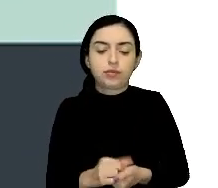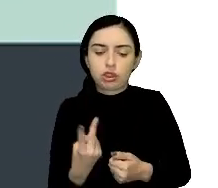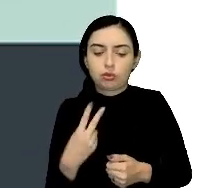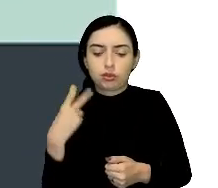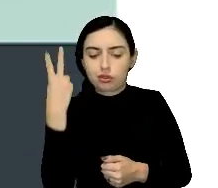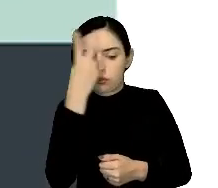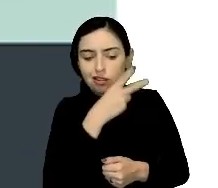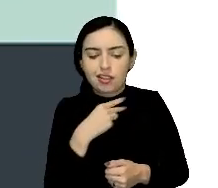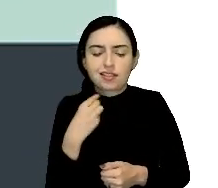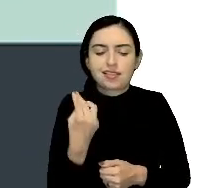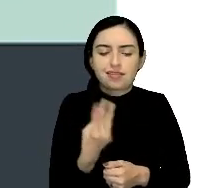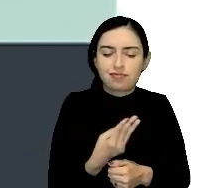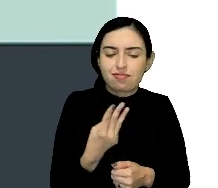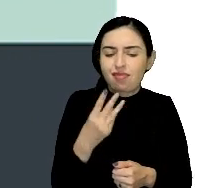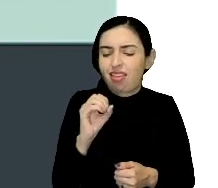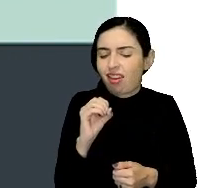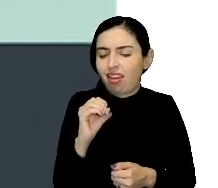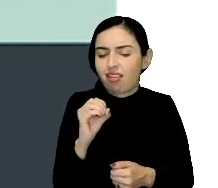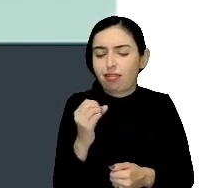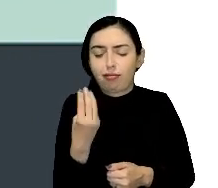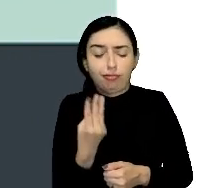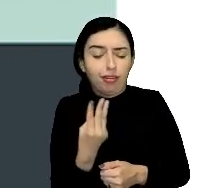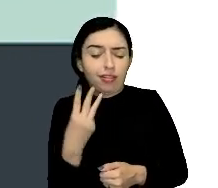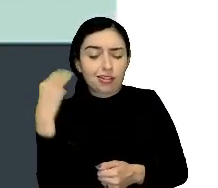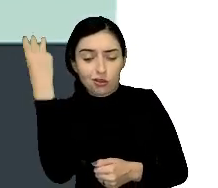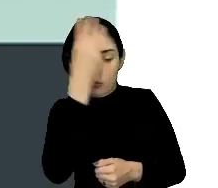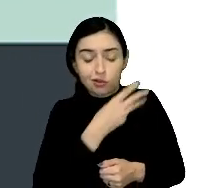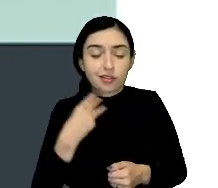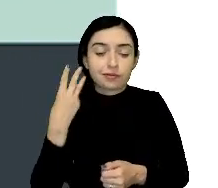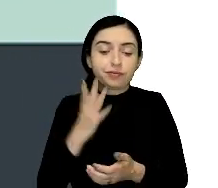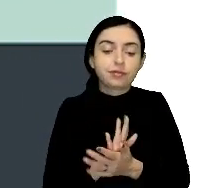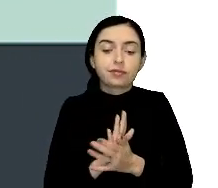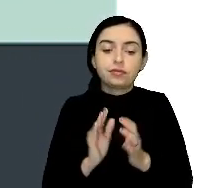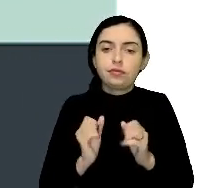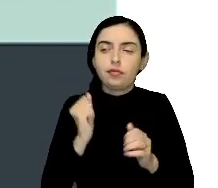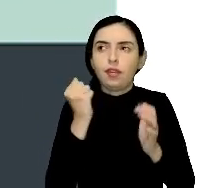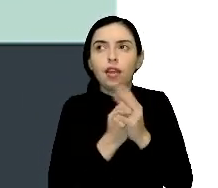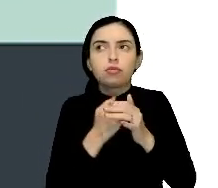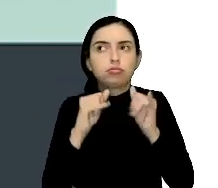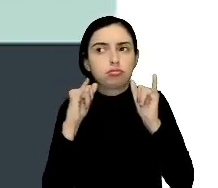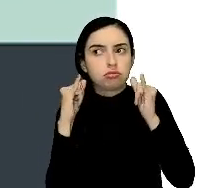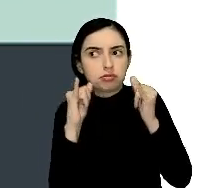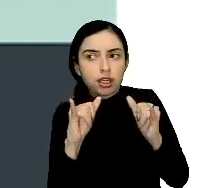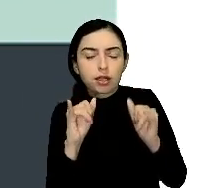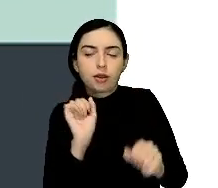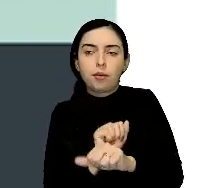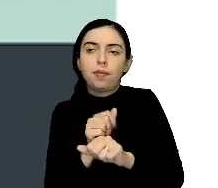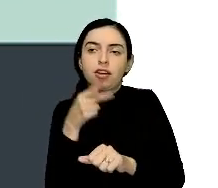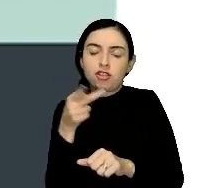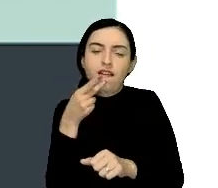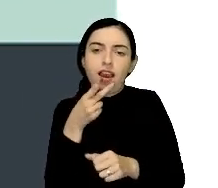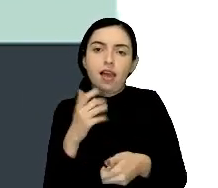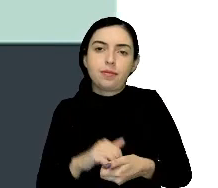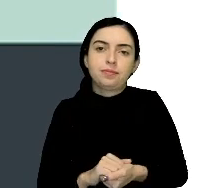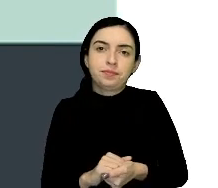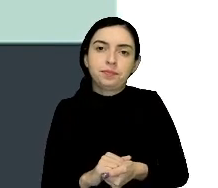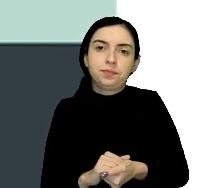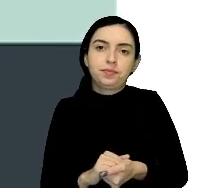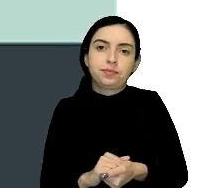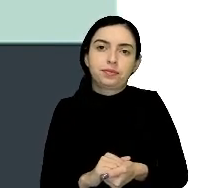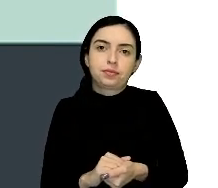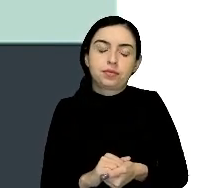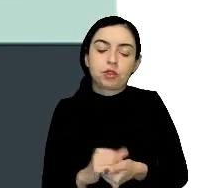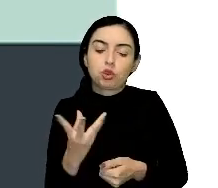2h30, 3 horas. Quando der o sinal vermelho, só me dá um toque aqui que eu paro de falar. De